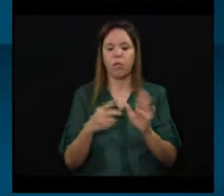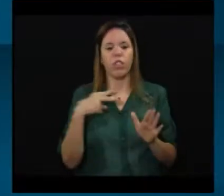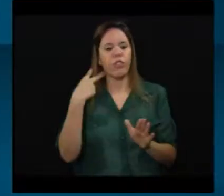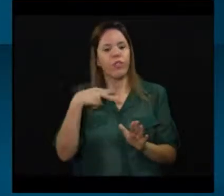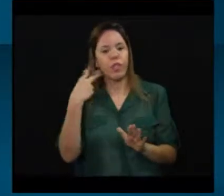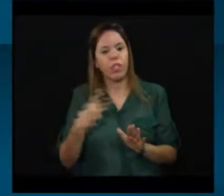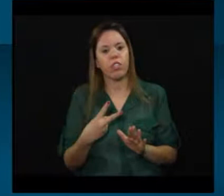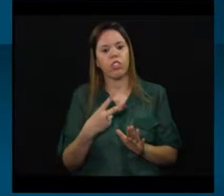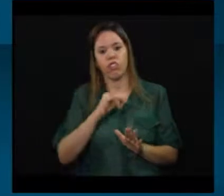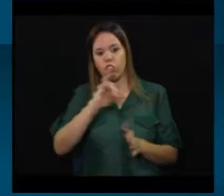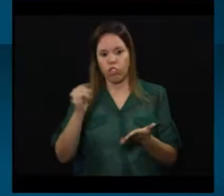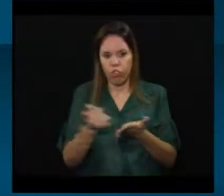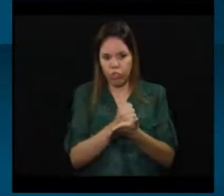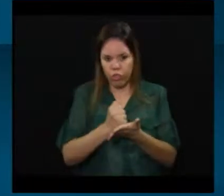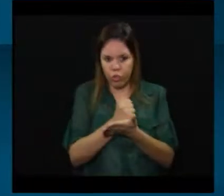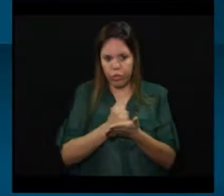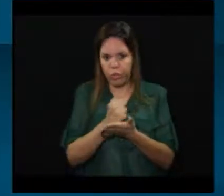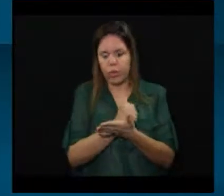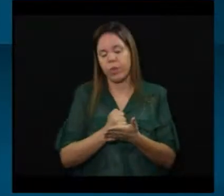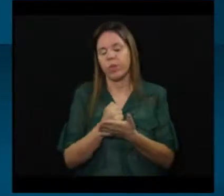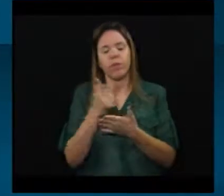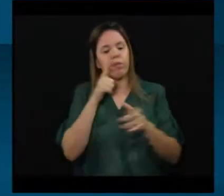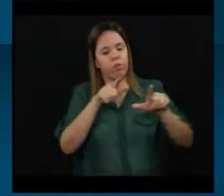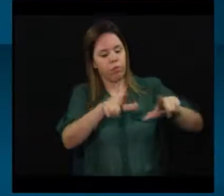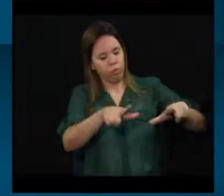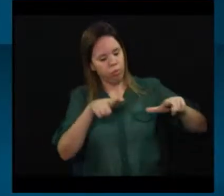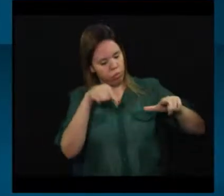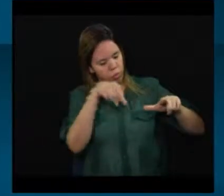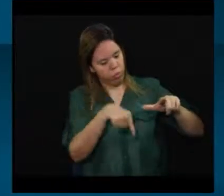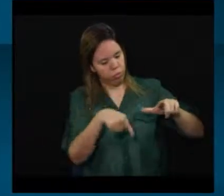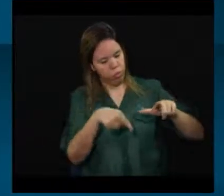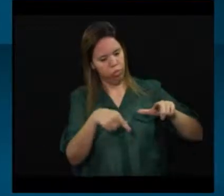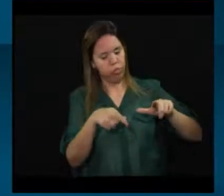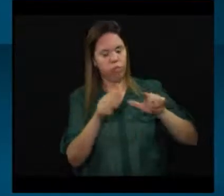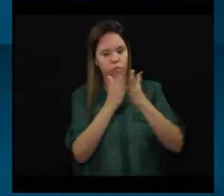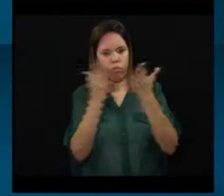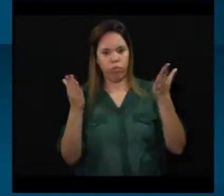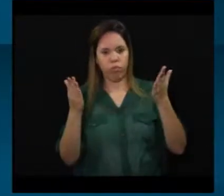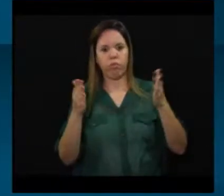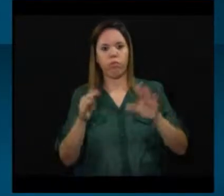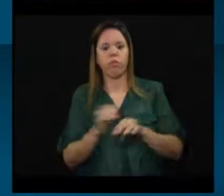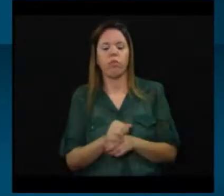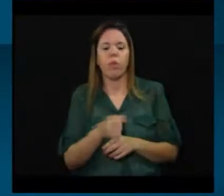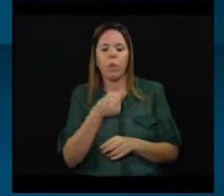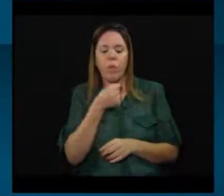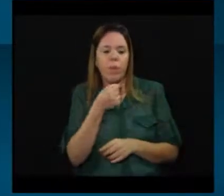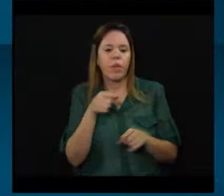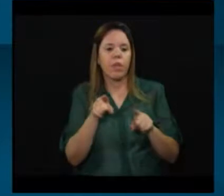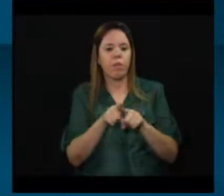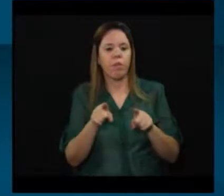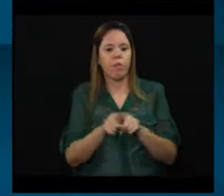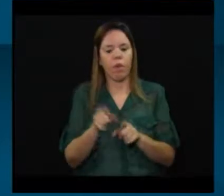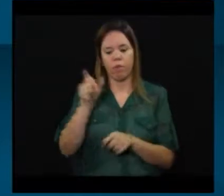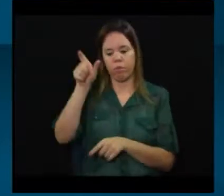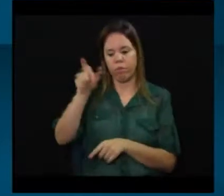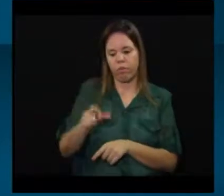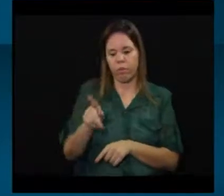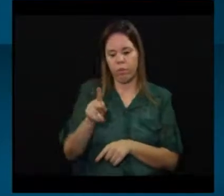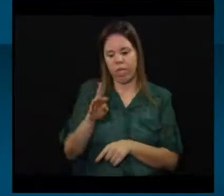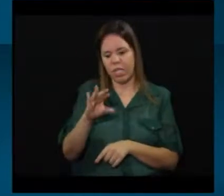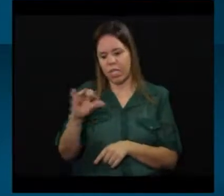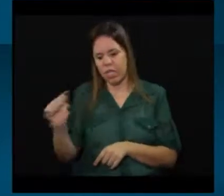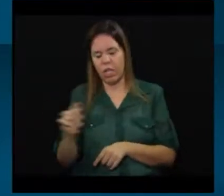Jorge da Farmácia, que concede o diploma de mérito jornalístico Braulio Mendes Nogueira a Priscila Fidalgo Moraes Pereira.